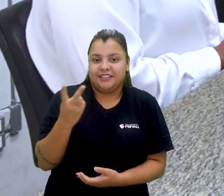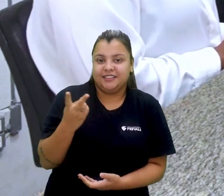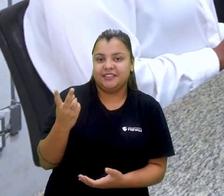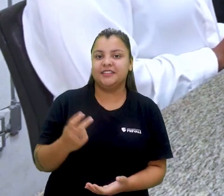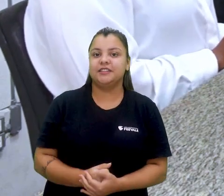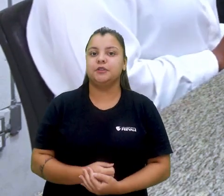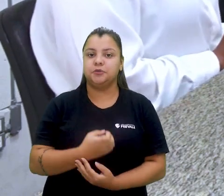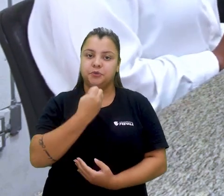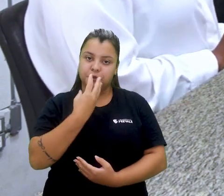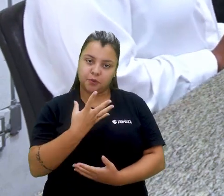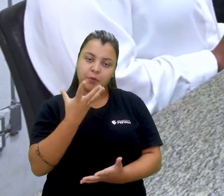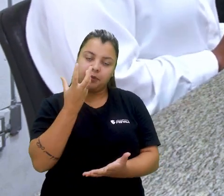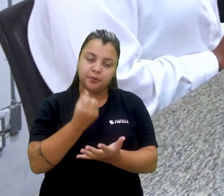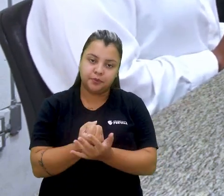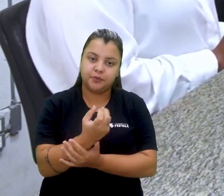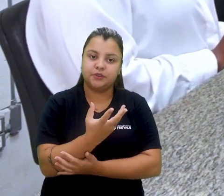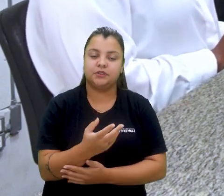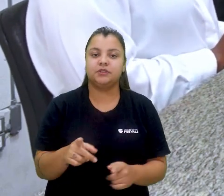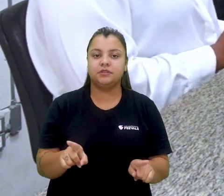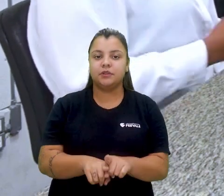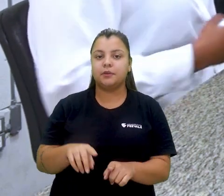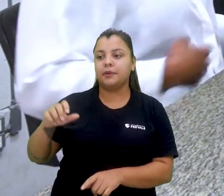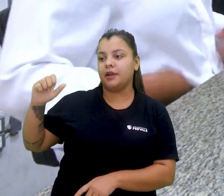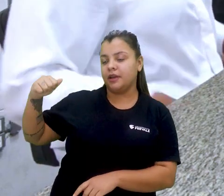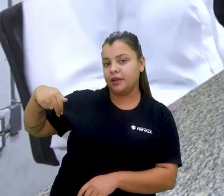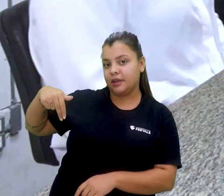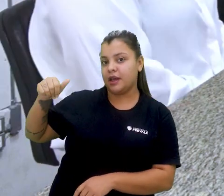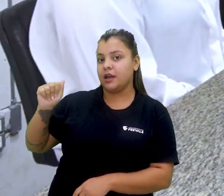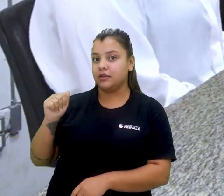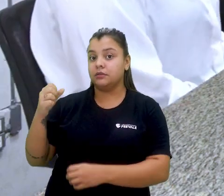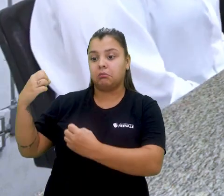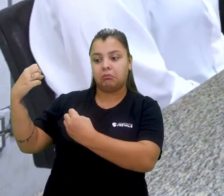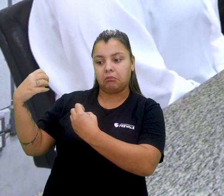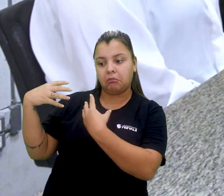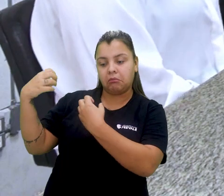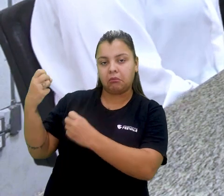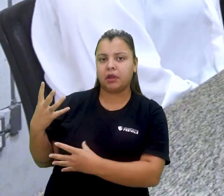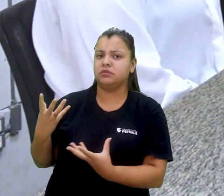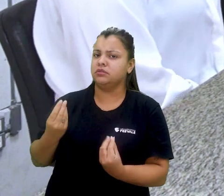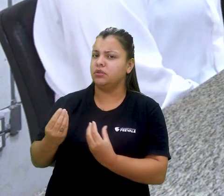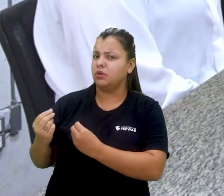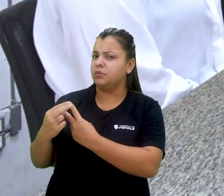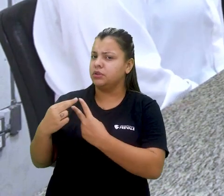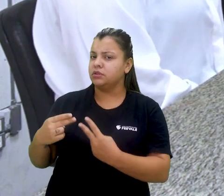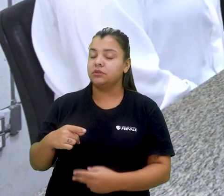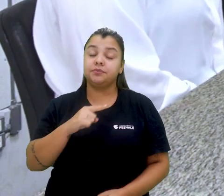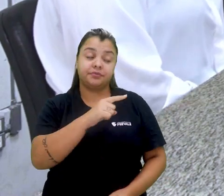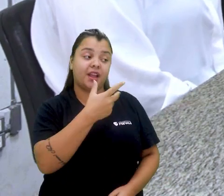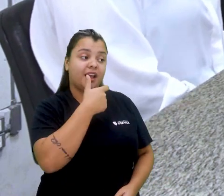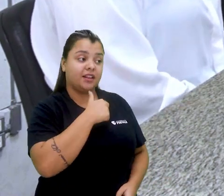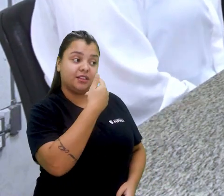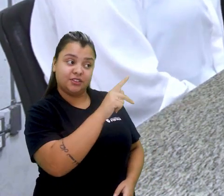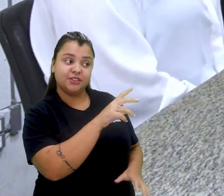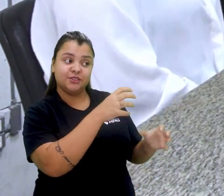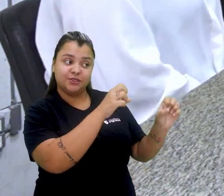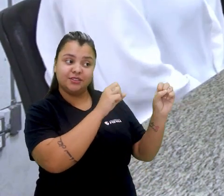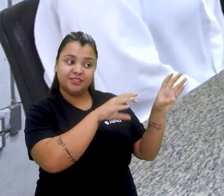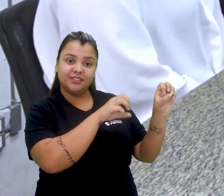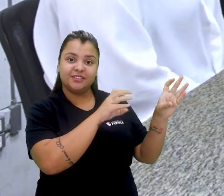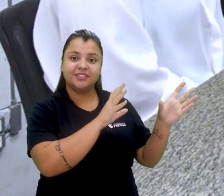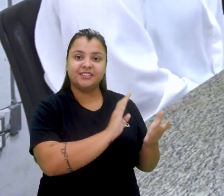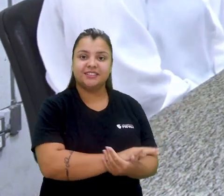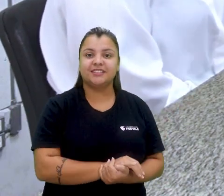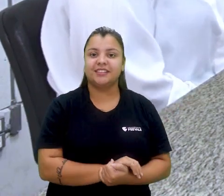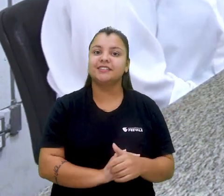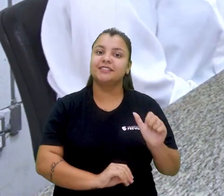muito o podcast de vocês a Ana maravilhosa me ensinou já muitas coisas é e ela acha que tu que ensin ela sabia